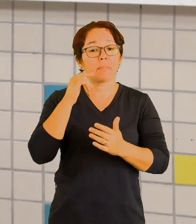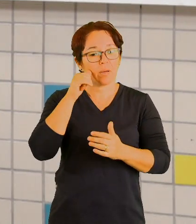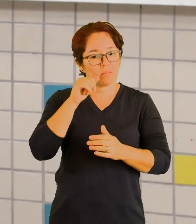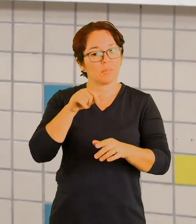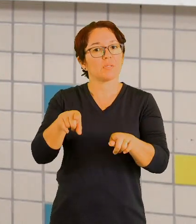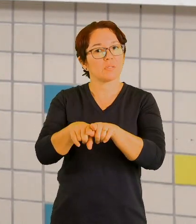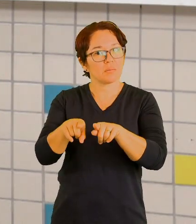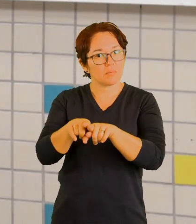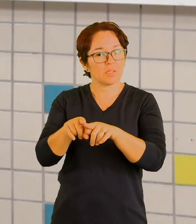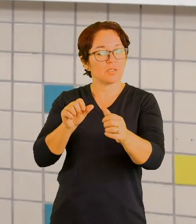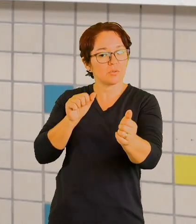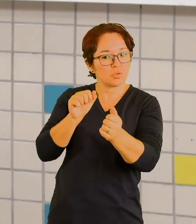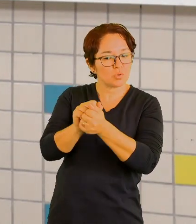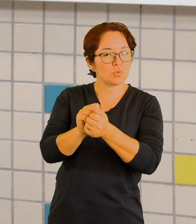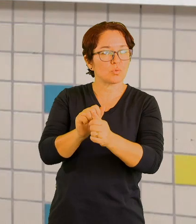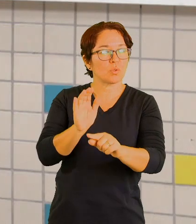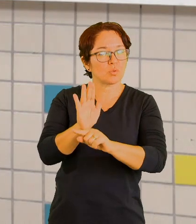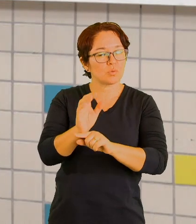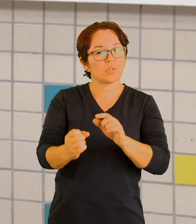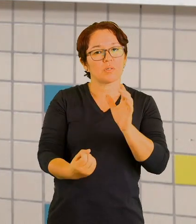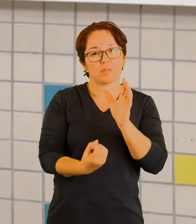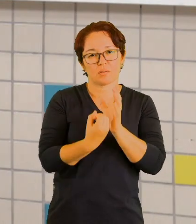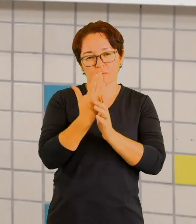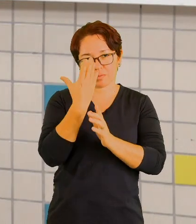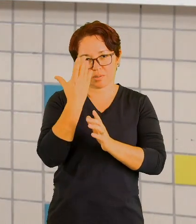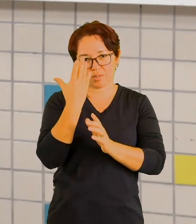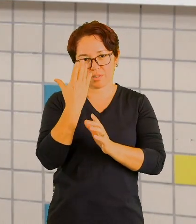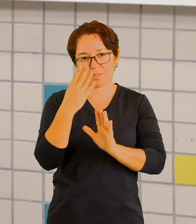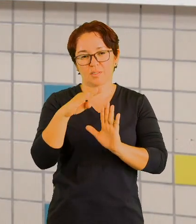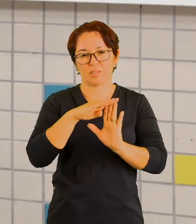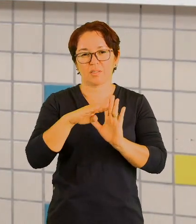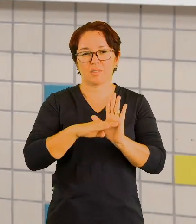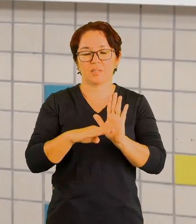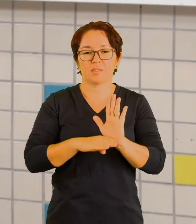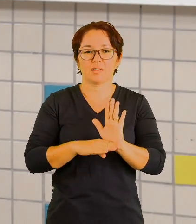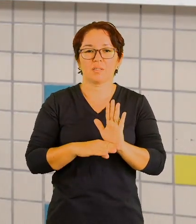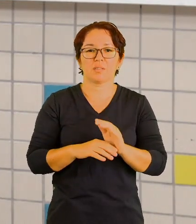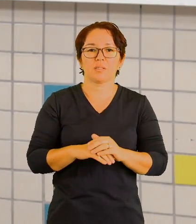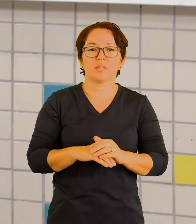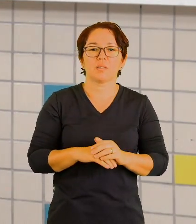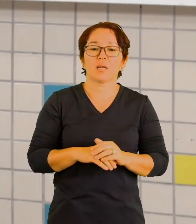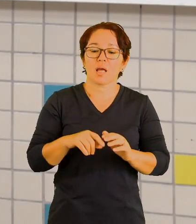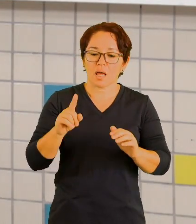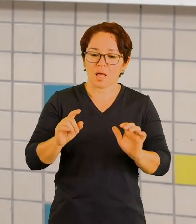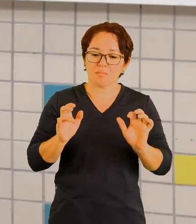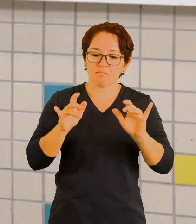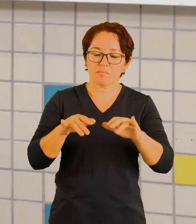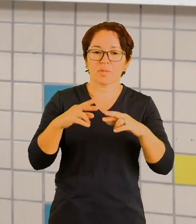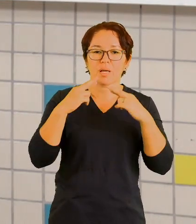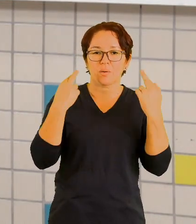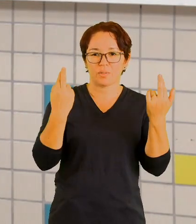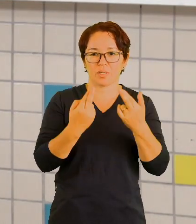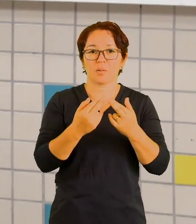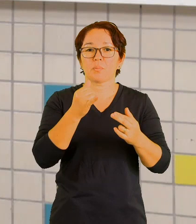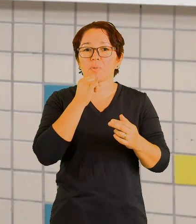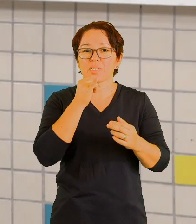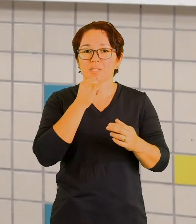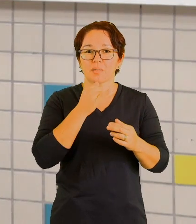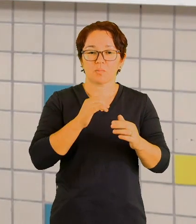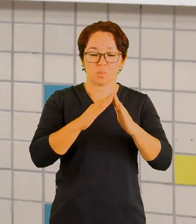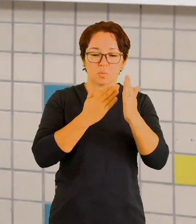reuniões. Toda escola, ela monta uma associação na qual tem um representante tanto